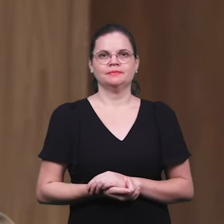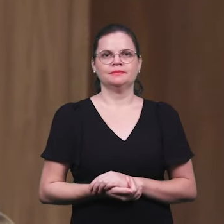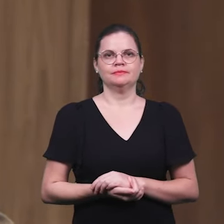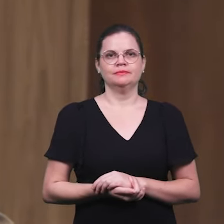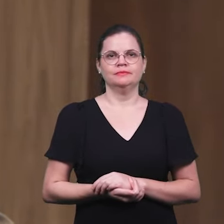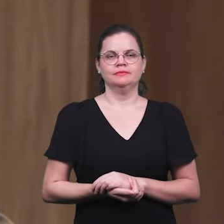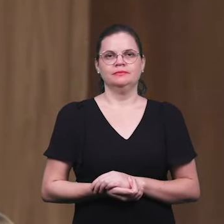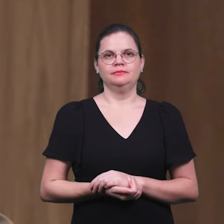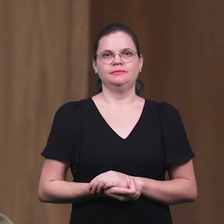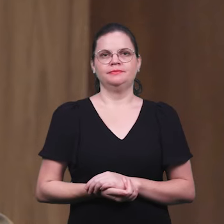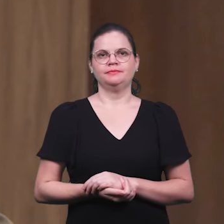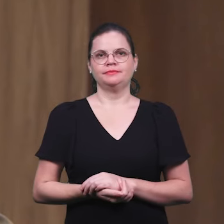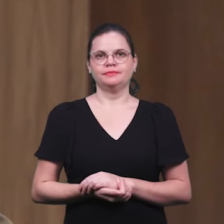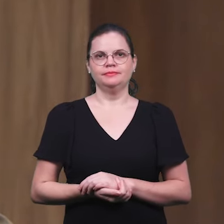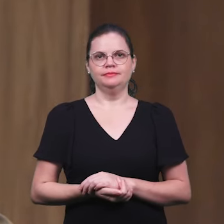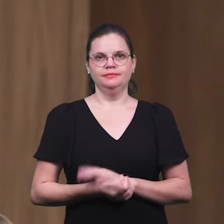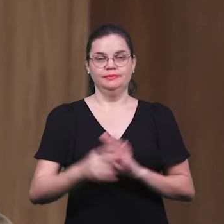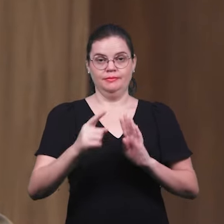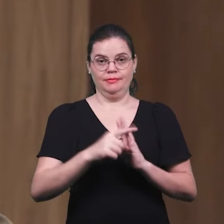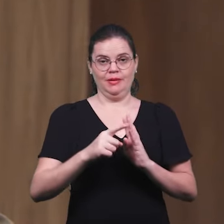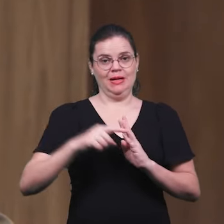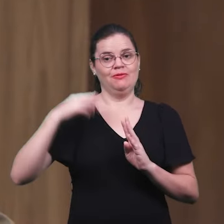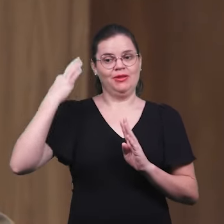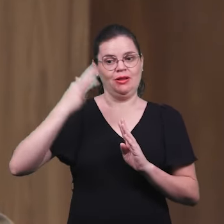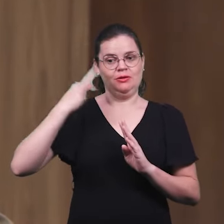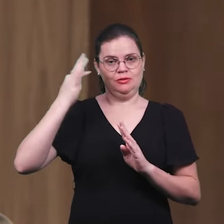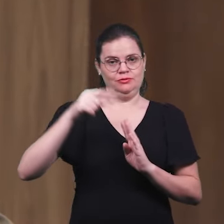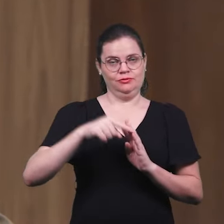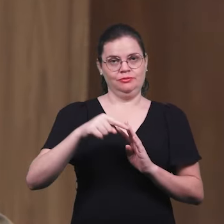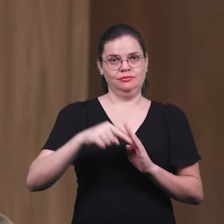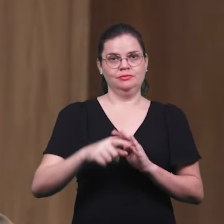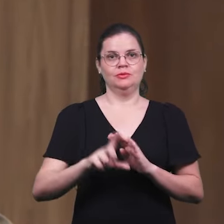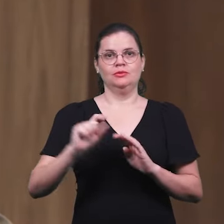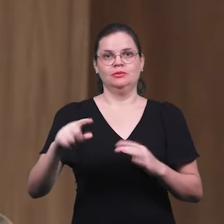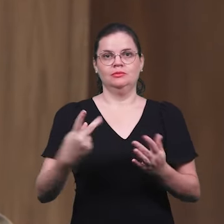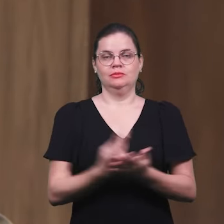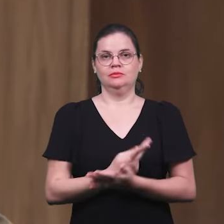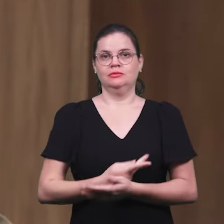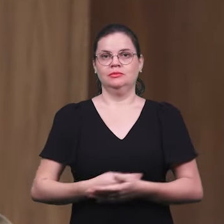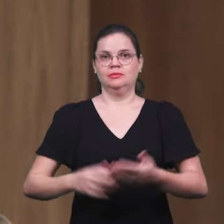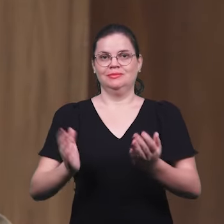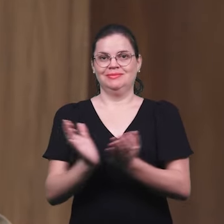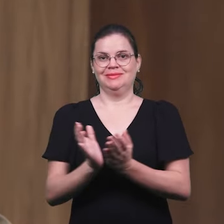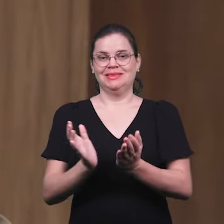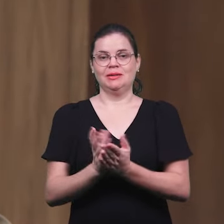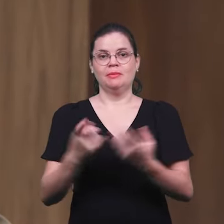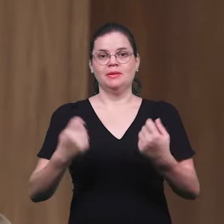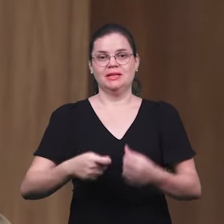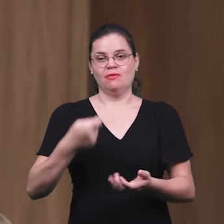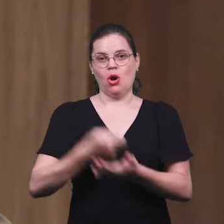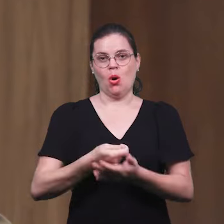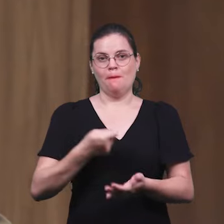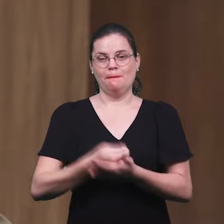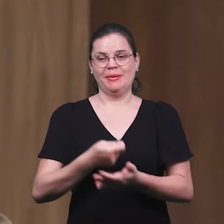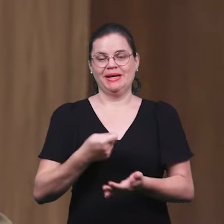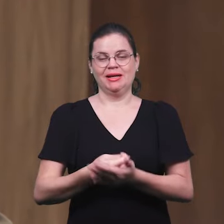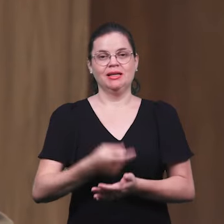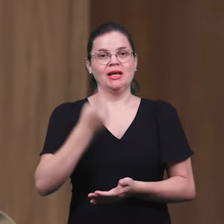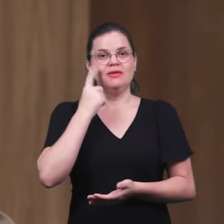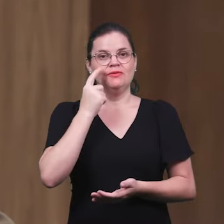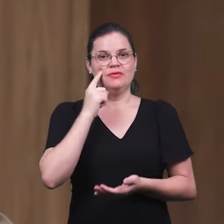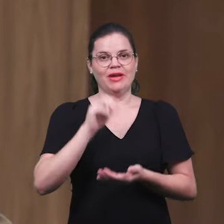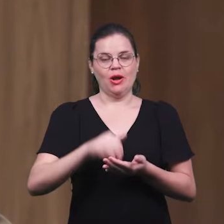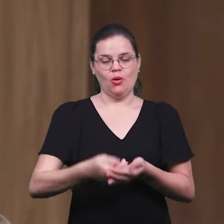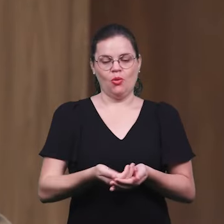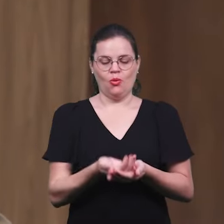aquela história desse filósofo Marco Aurélio, os cristãos eram obrigados a passar com os pés feridos sobre conchas, sobre